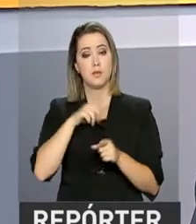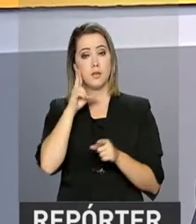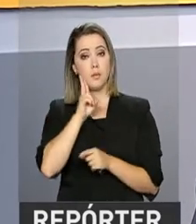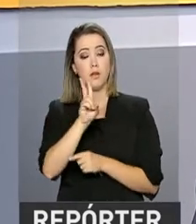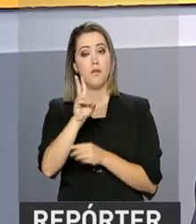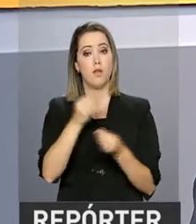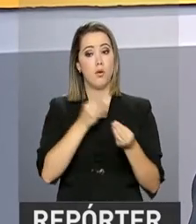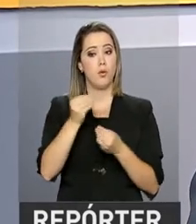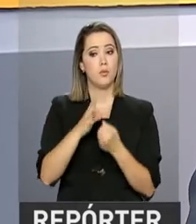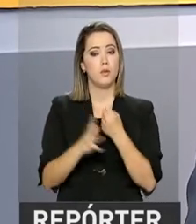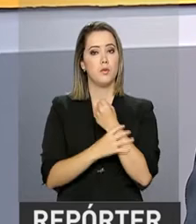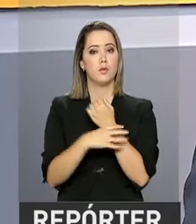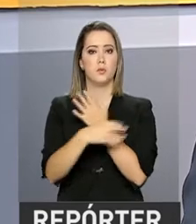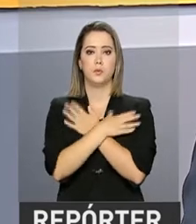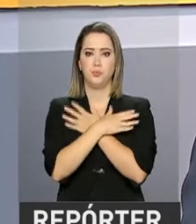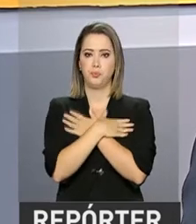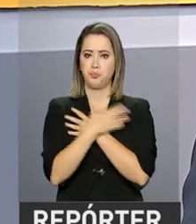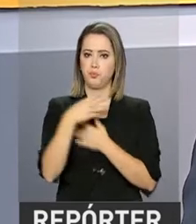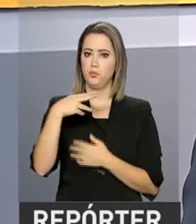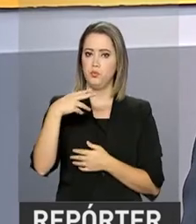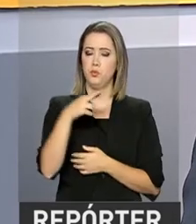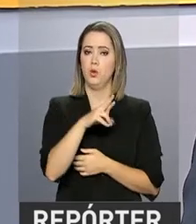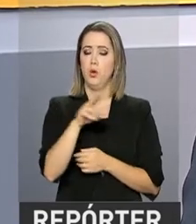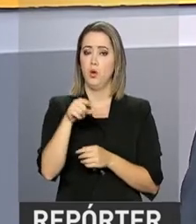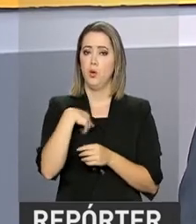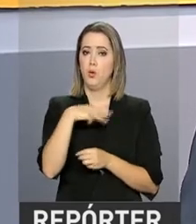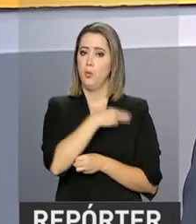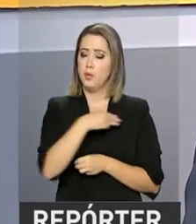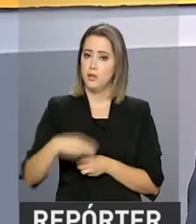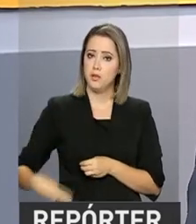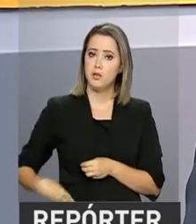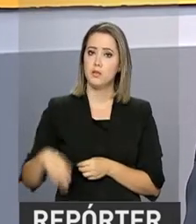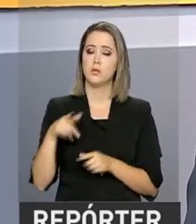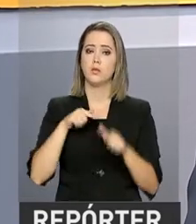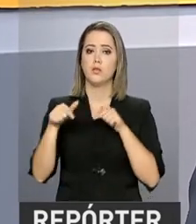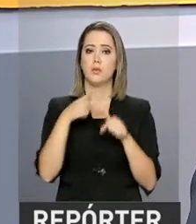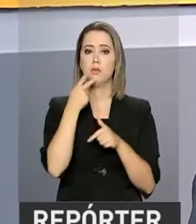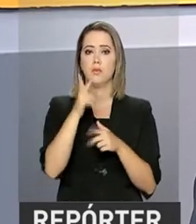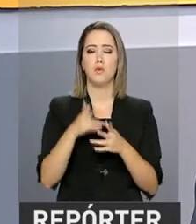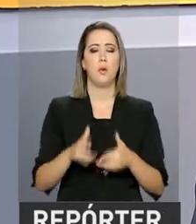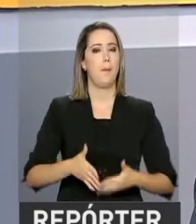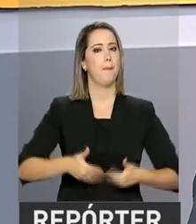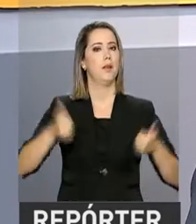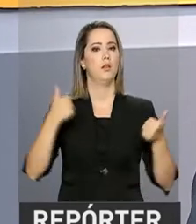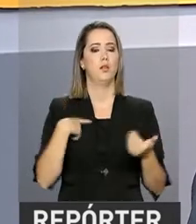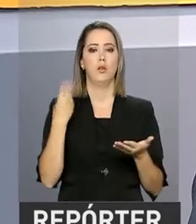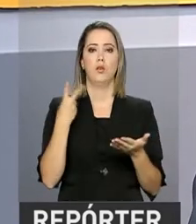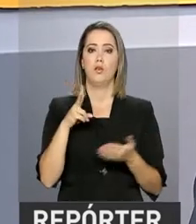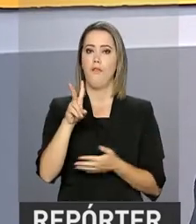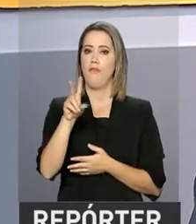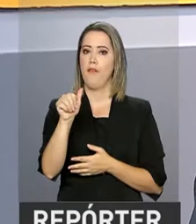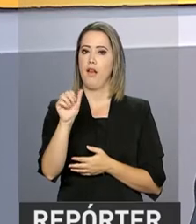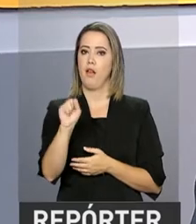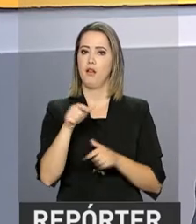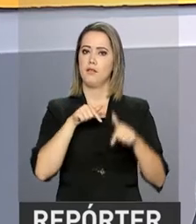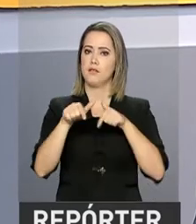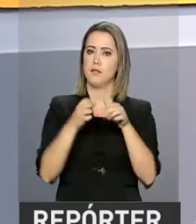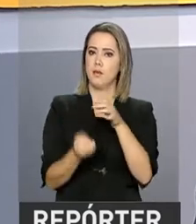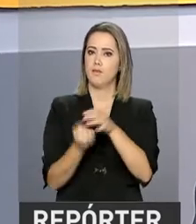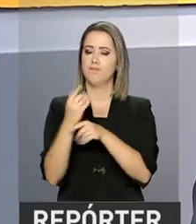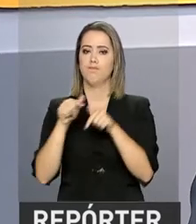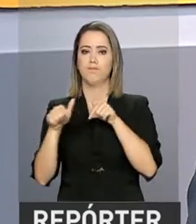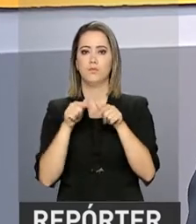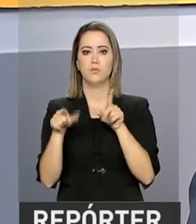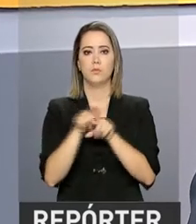ministro do trabalho ronaldo nogueira destacou que o aplicativo agiliza o preenchimento de vagas e evita que desempregados